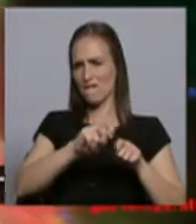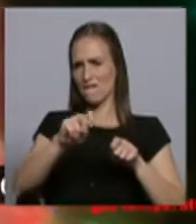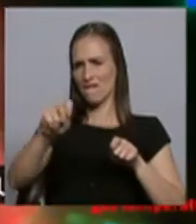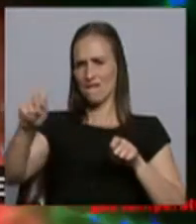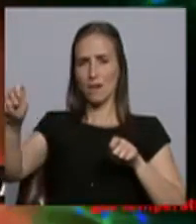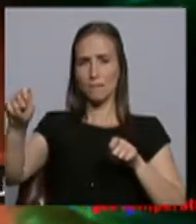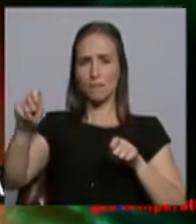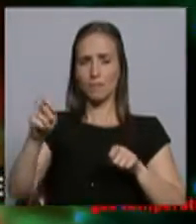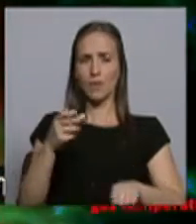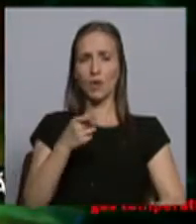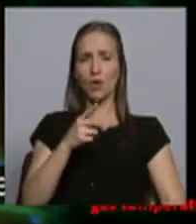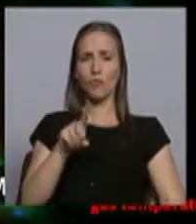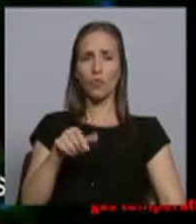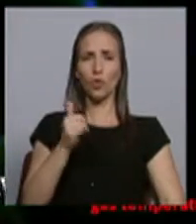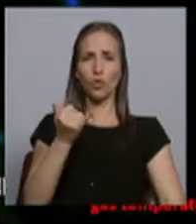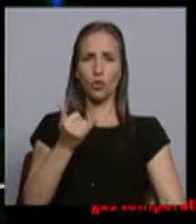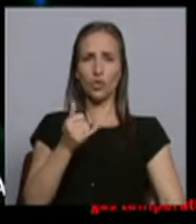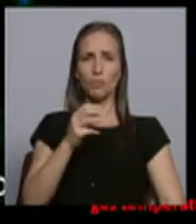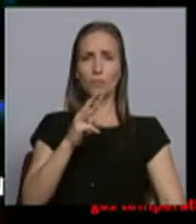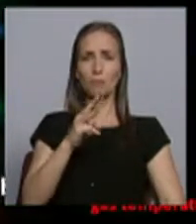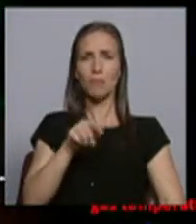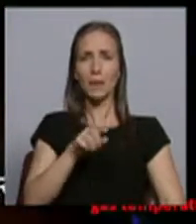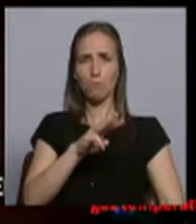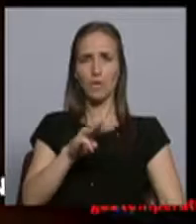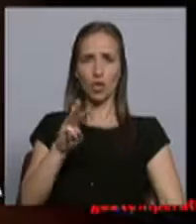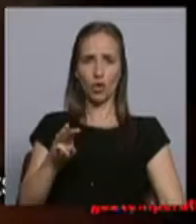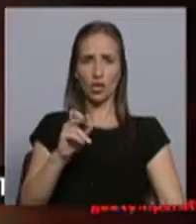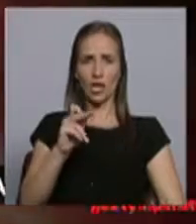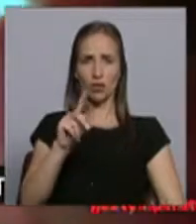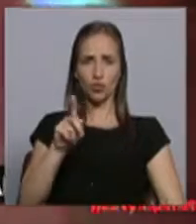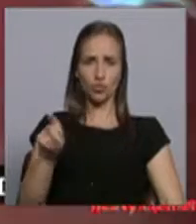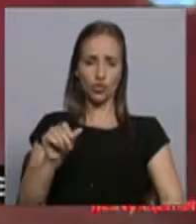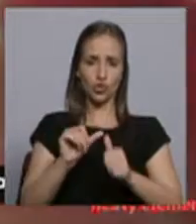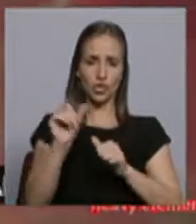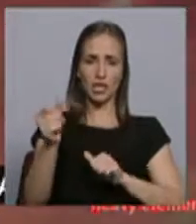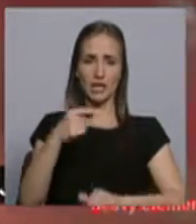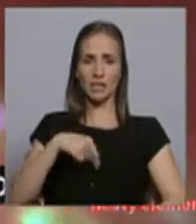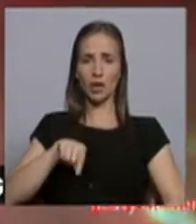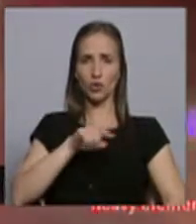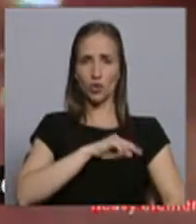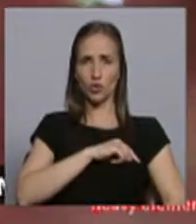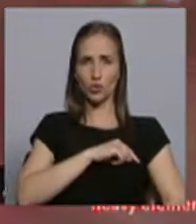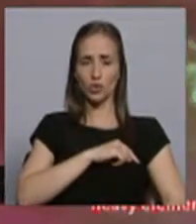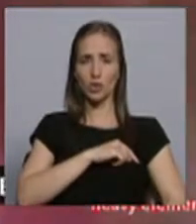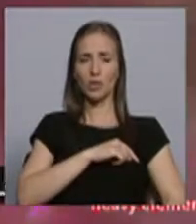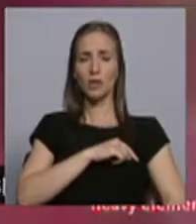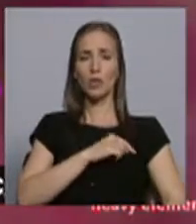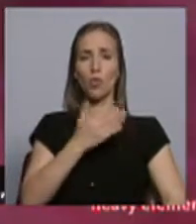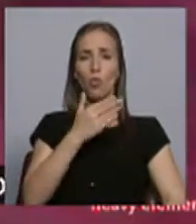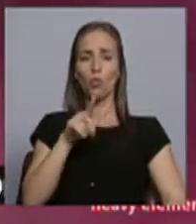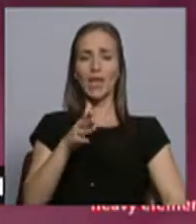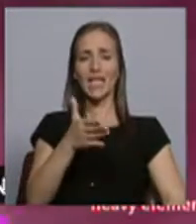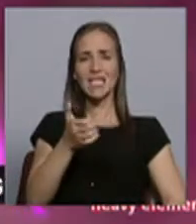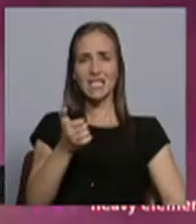cerca de 9,2 mil milhões de nós, mil milhões de anos-luz de distância de nós, e isto estende-se por cerca de 1/15 do universo